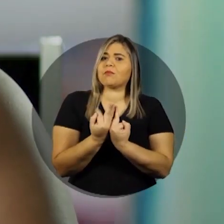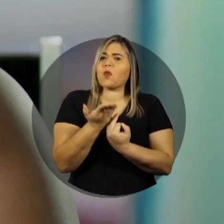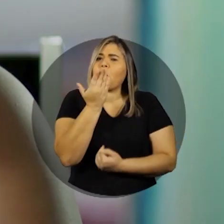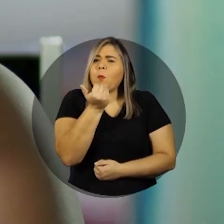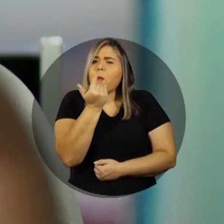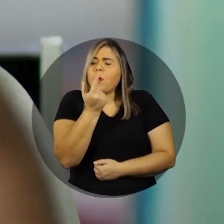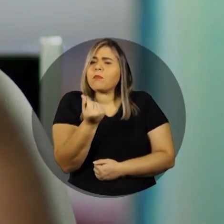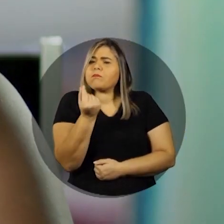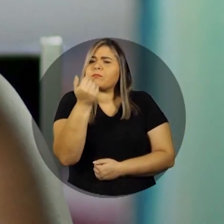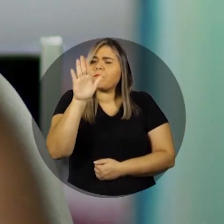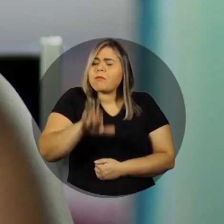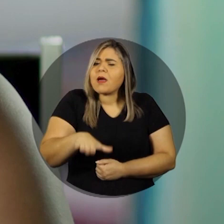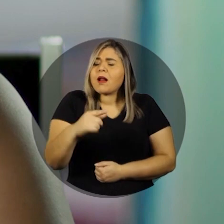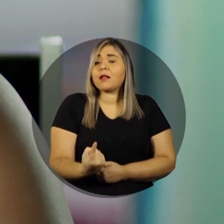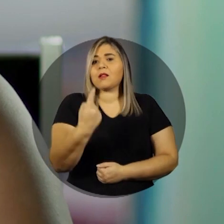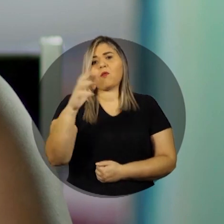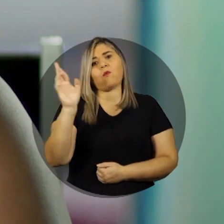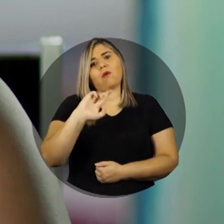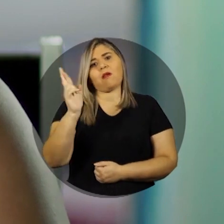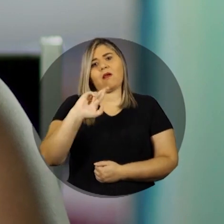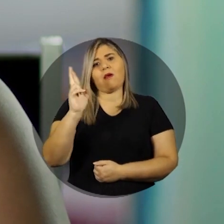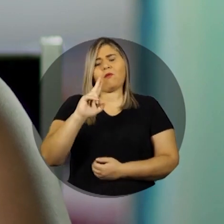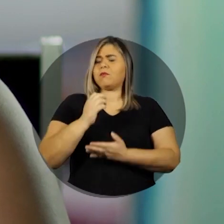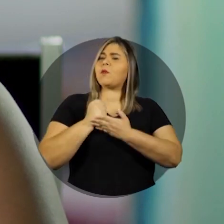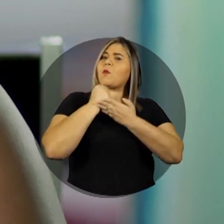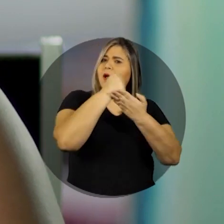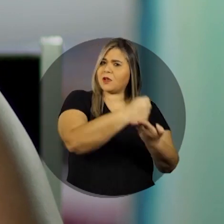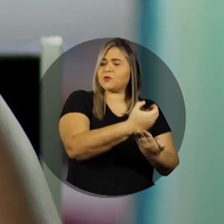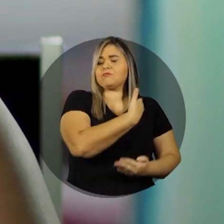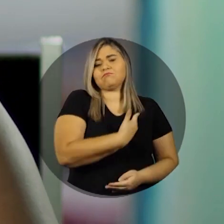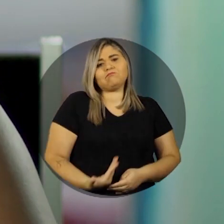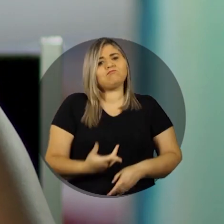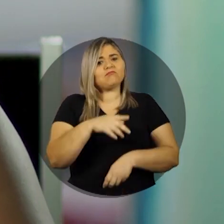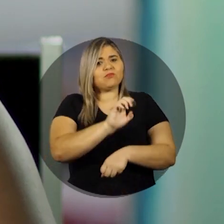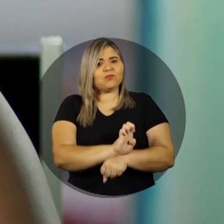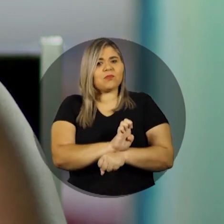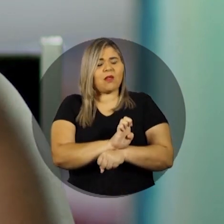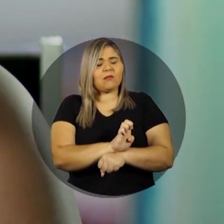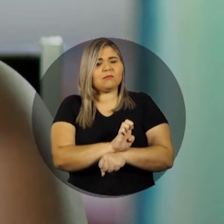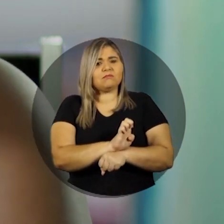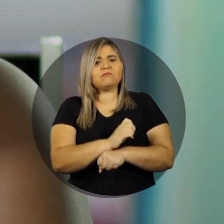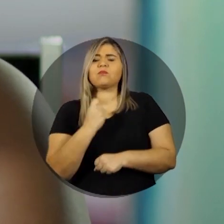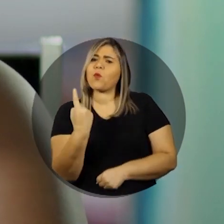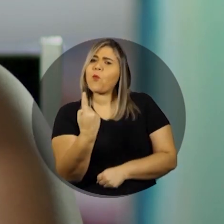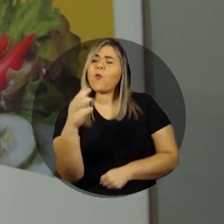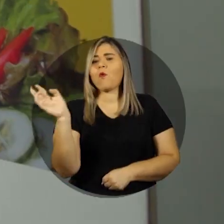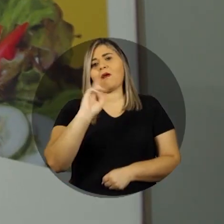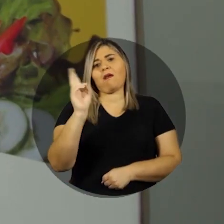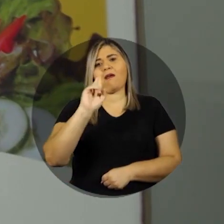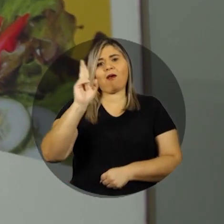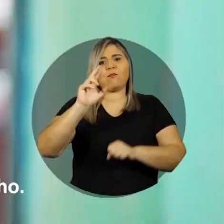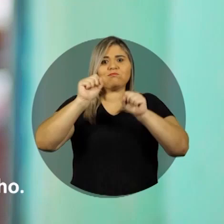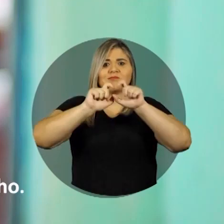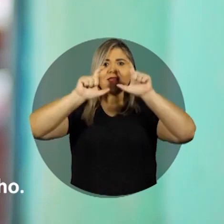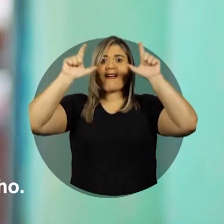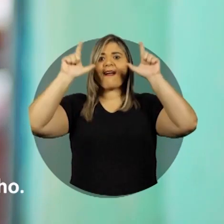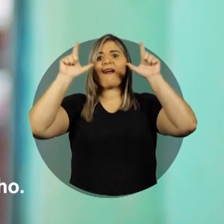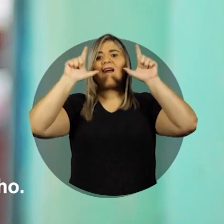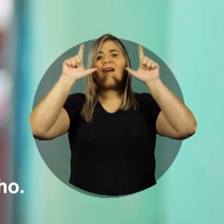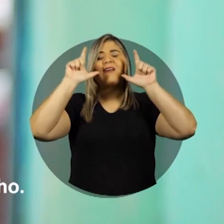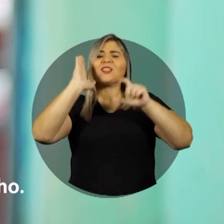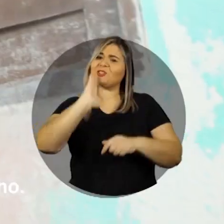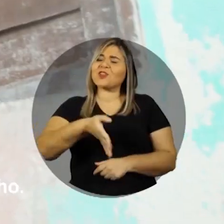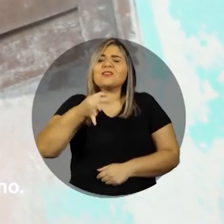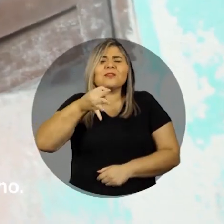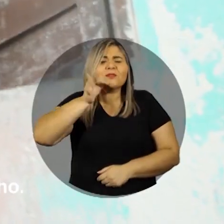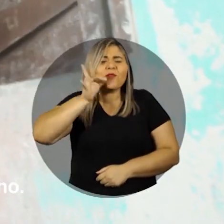através de tá na mesa foi uma oportunidade de a gente já economizar tanto gás conto alimento por um real a